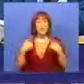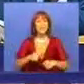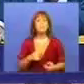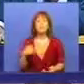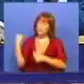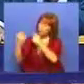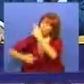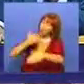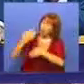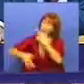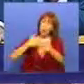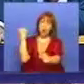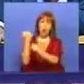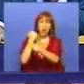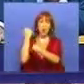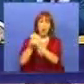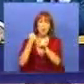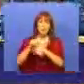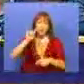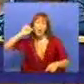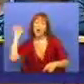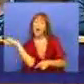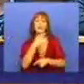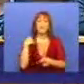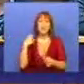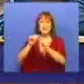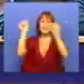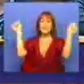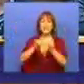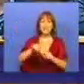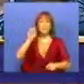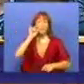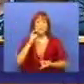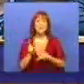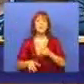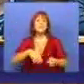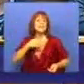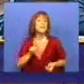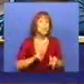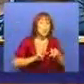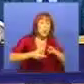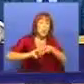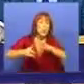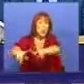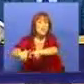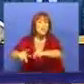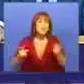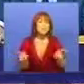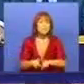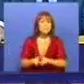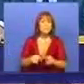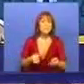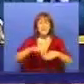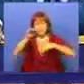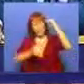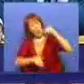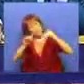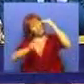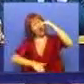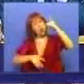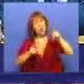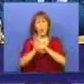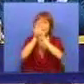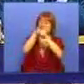vindo a trabalhar na revisão do nosso sistema de proteção no sentido de corrigir desigualdades,